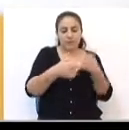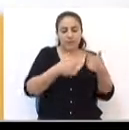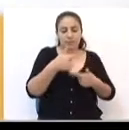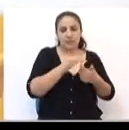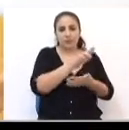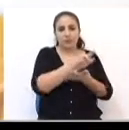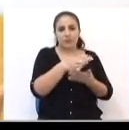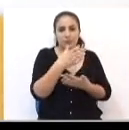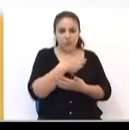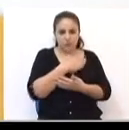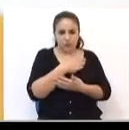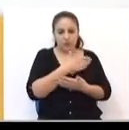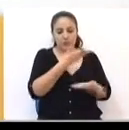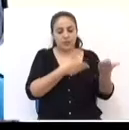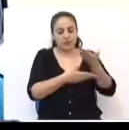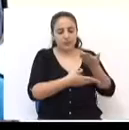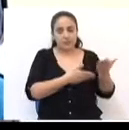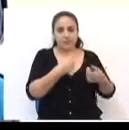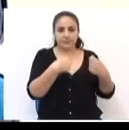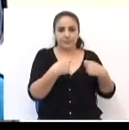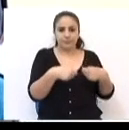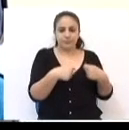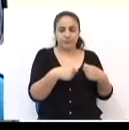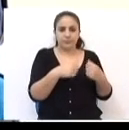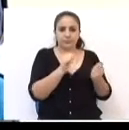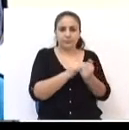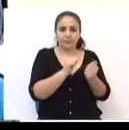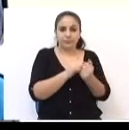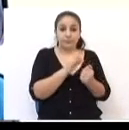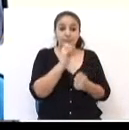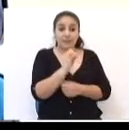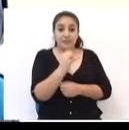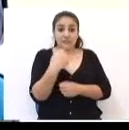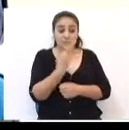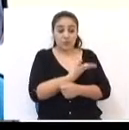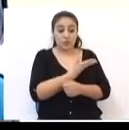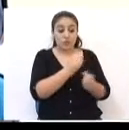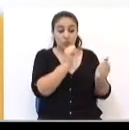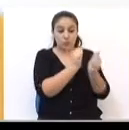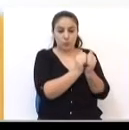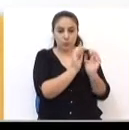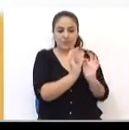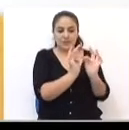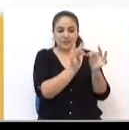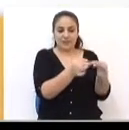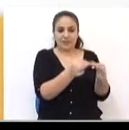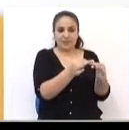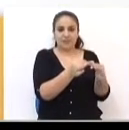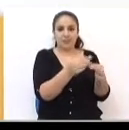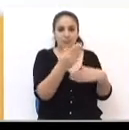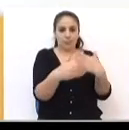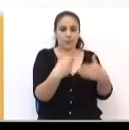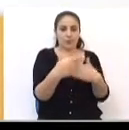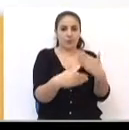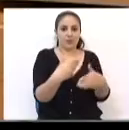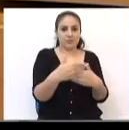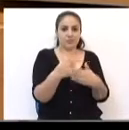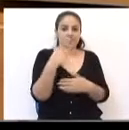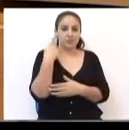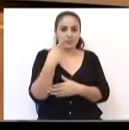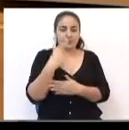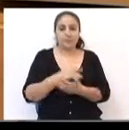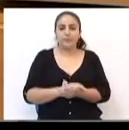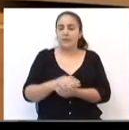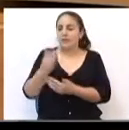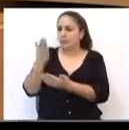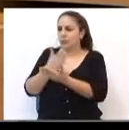modos abrangentes, atendendo às demandas coletivas, se nós colocarmos um pouco de técnica no processo legislativo. E a sua militância